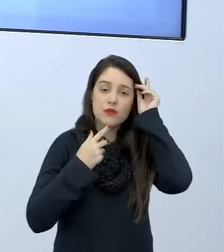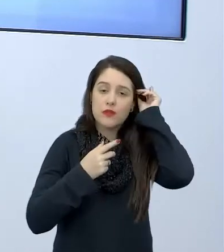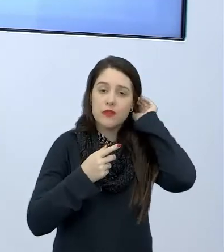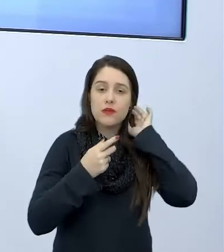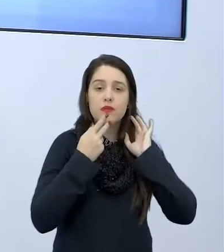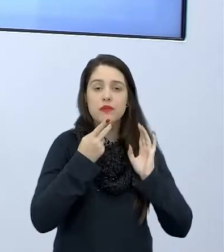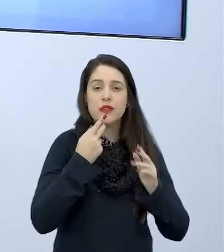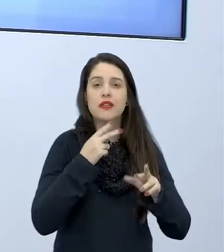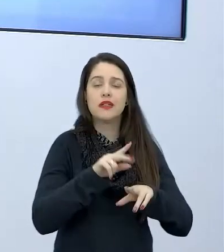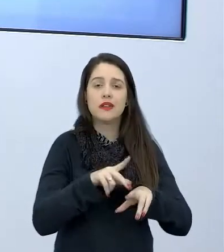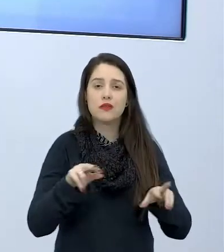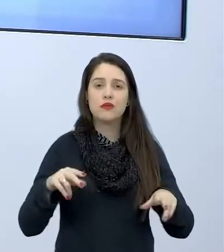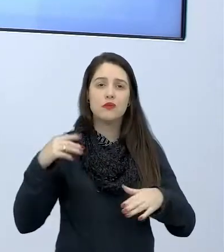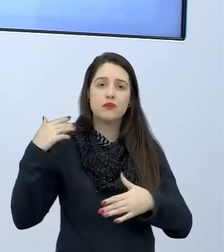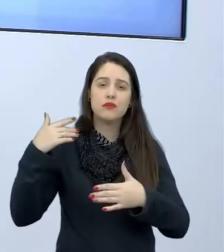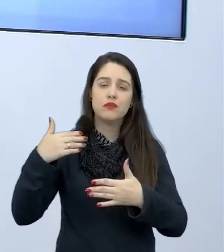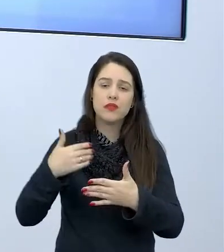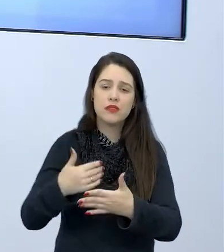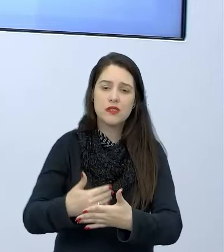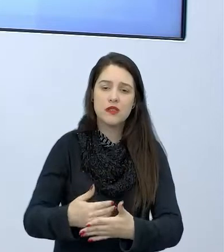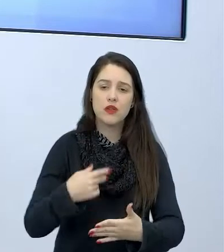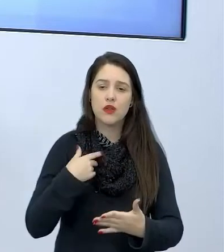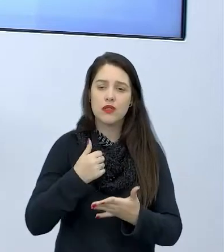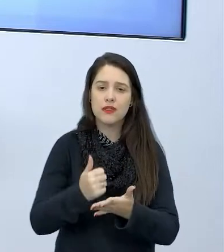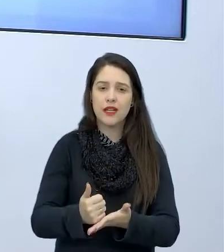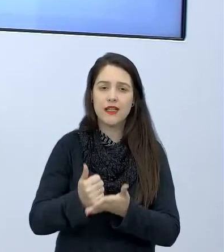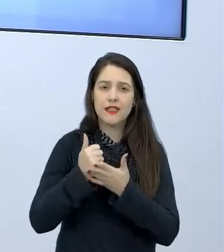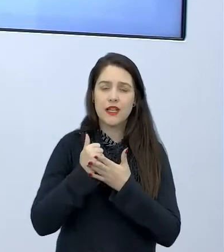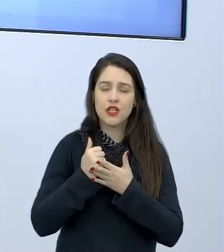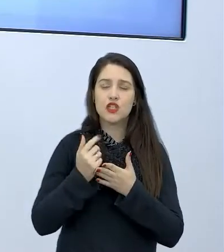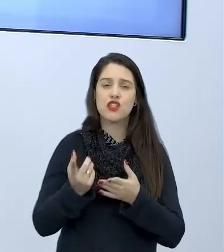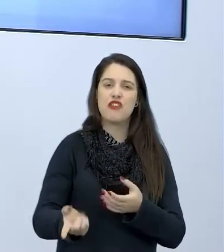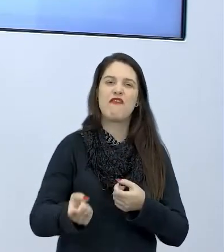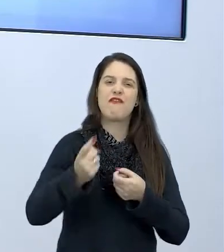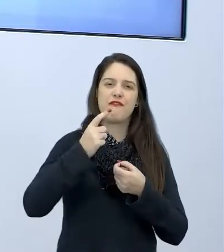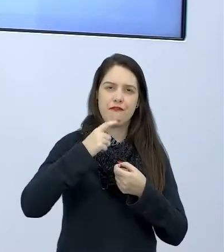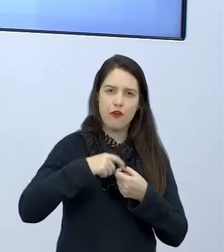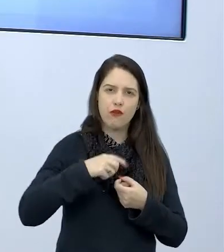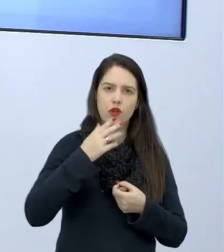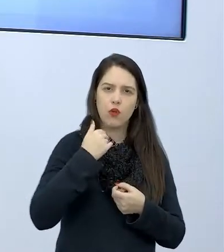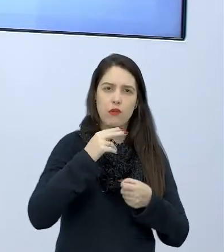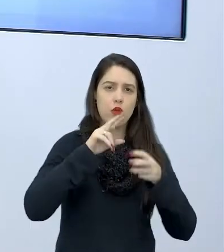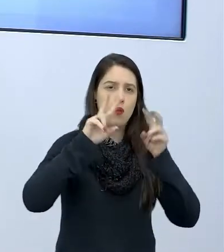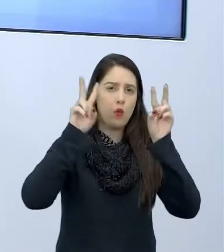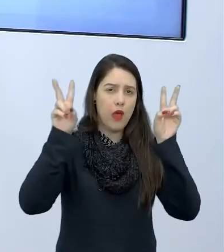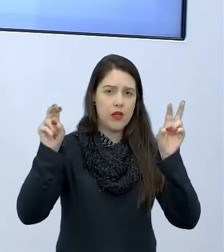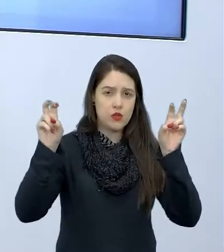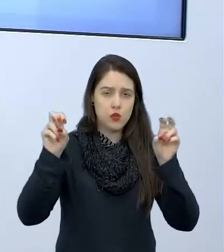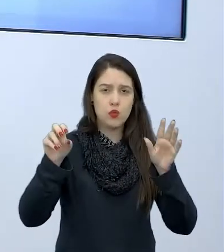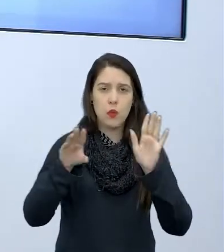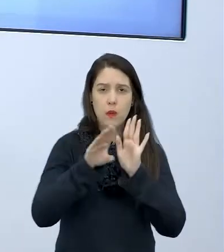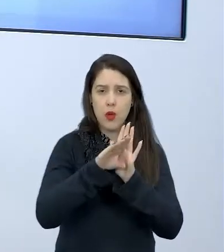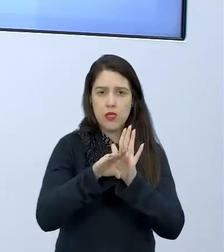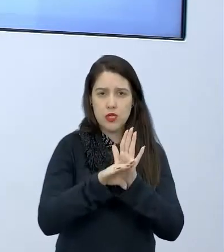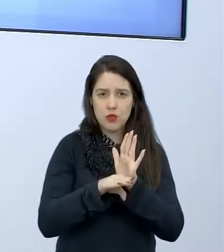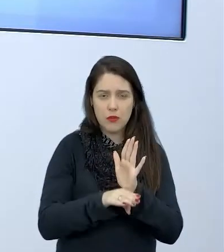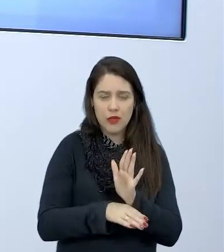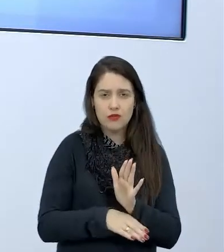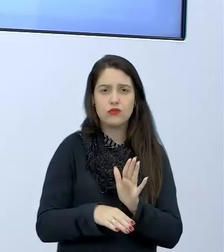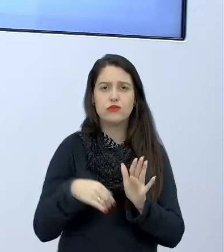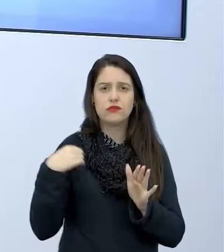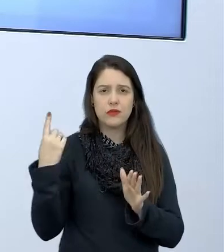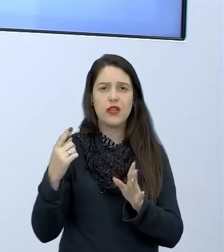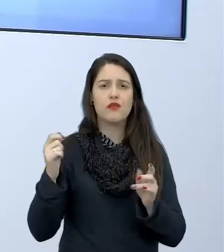o vídeo da Gerá Guarani, quando você fala de trazer de volta as comidas que para o seu povo, para a sua etnia fazem sentido,